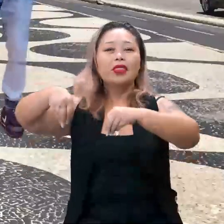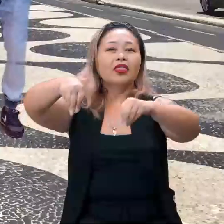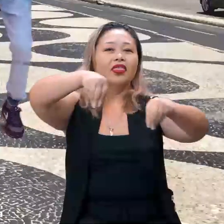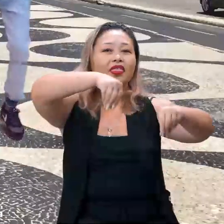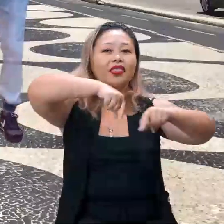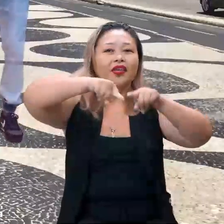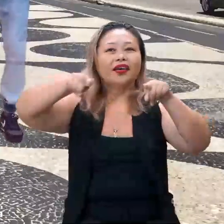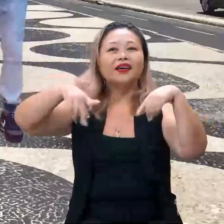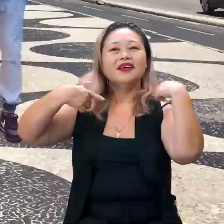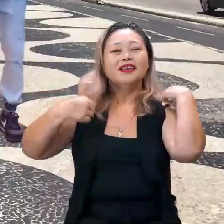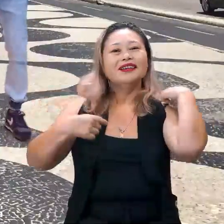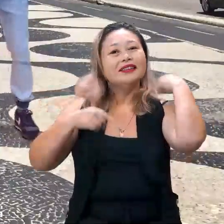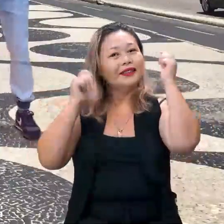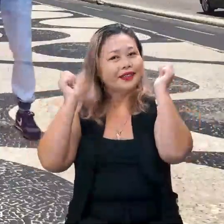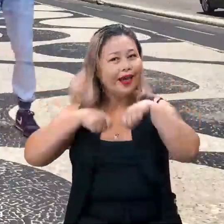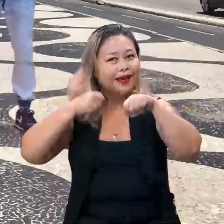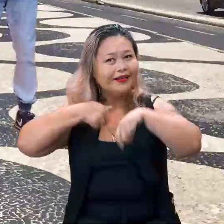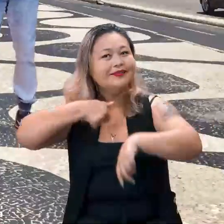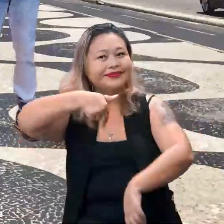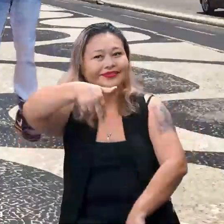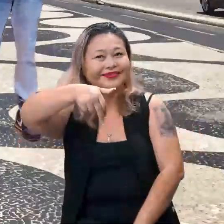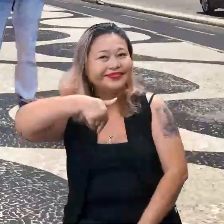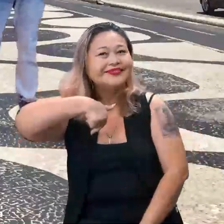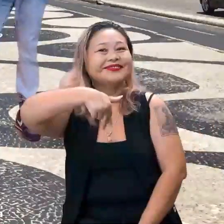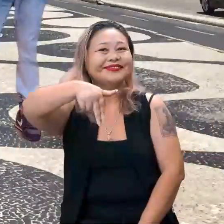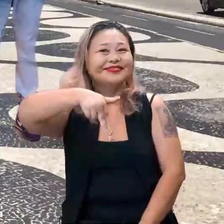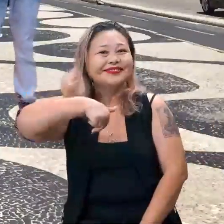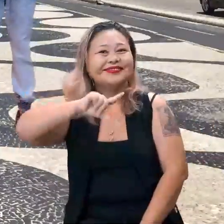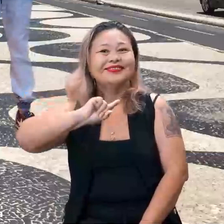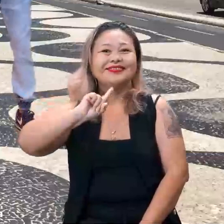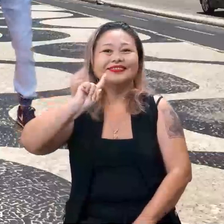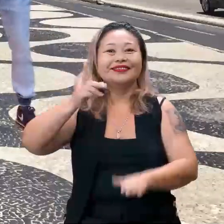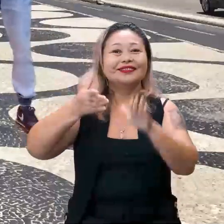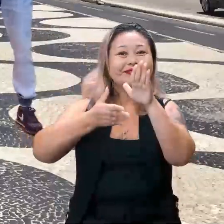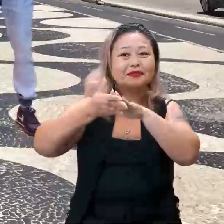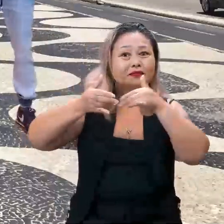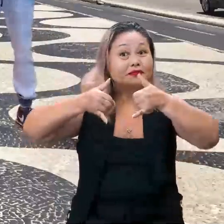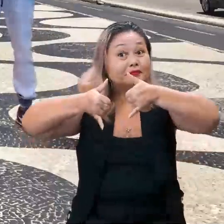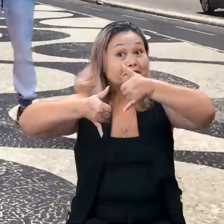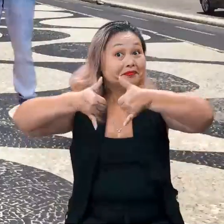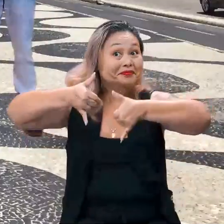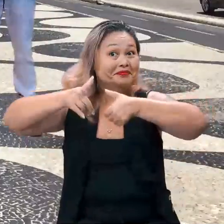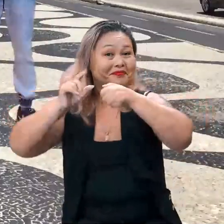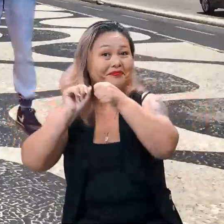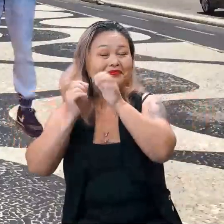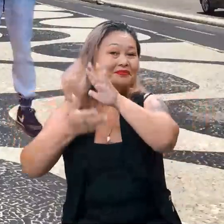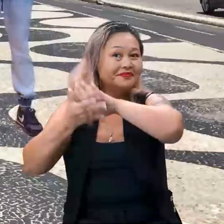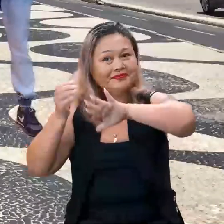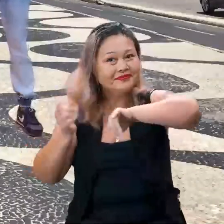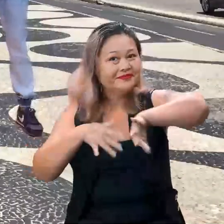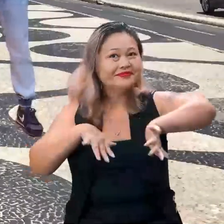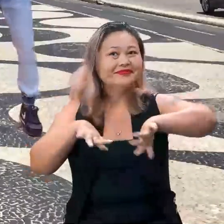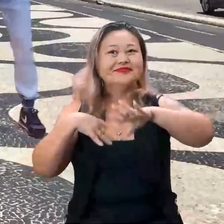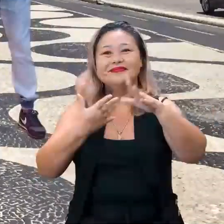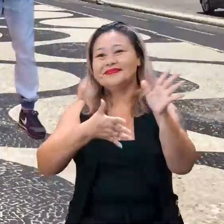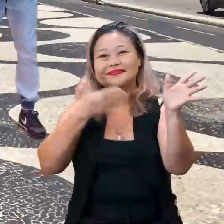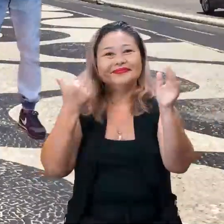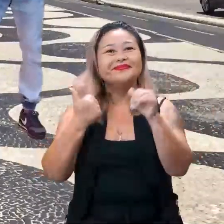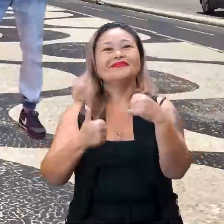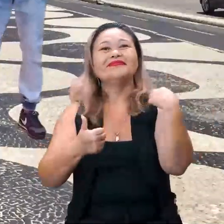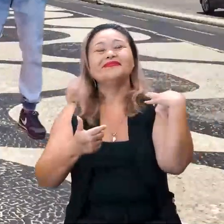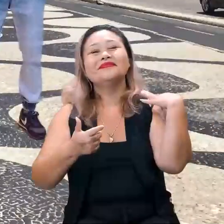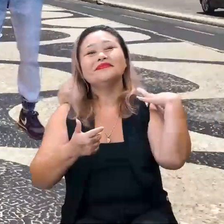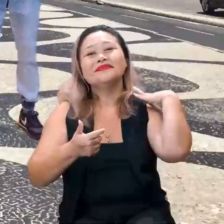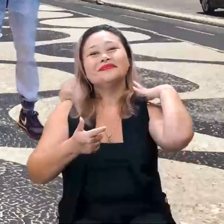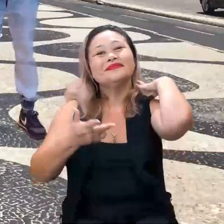adequado pra correr. Tênisinho, tal. Eu não, ó, sapatinho, saltinho. Só tira o sapato, né? Acompanha. Um banhozinho